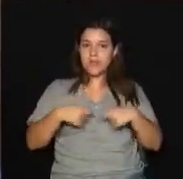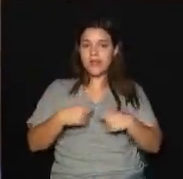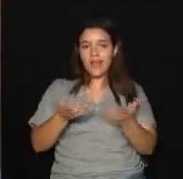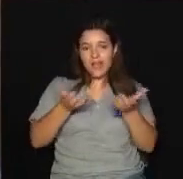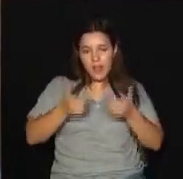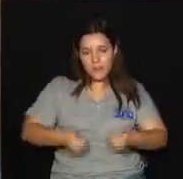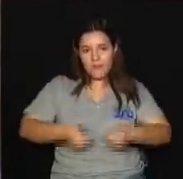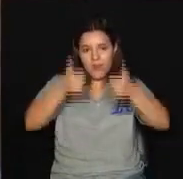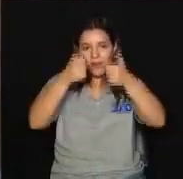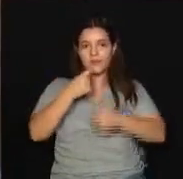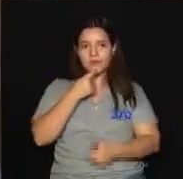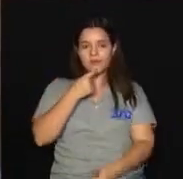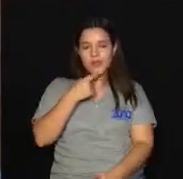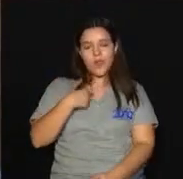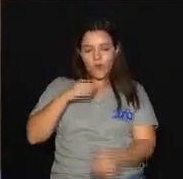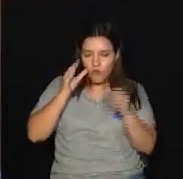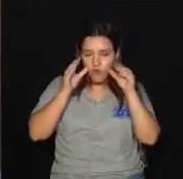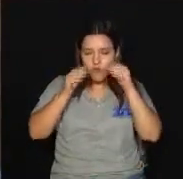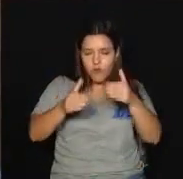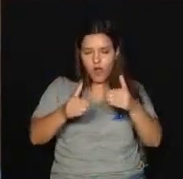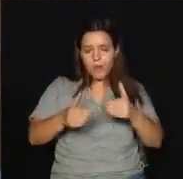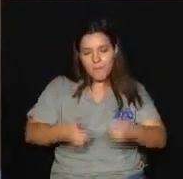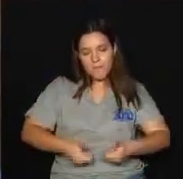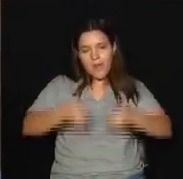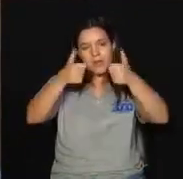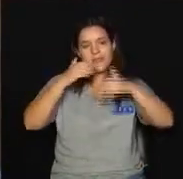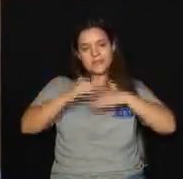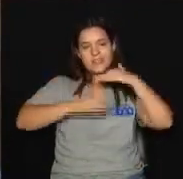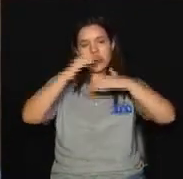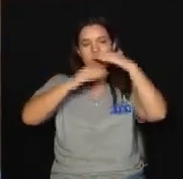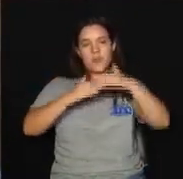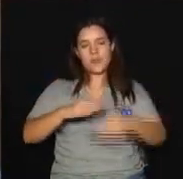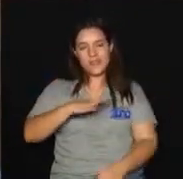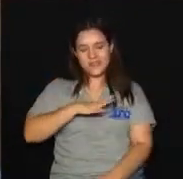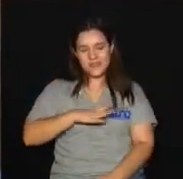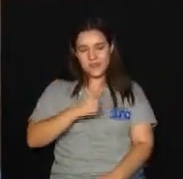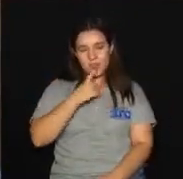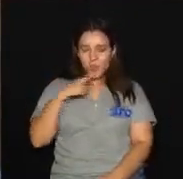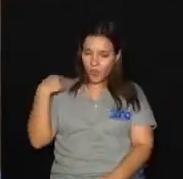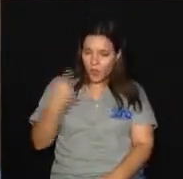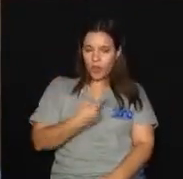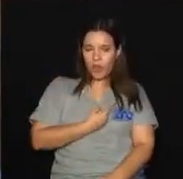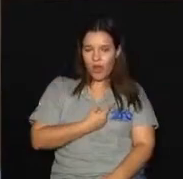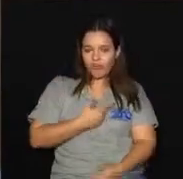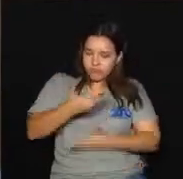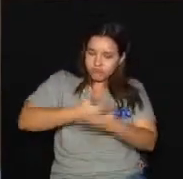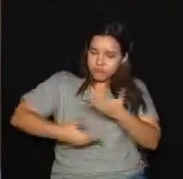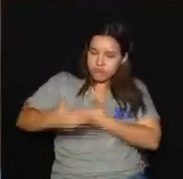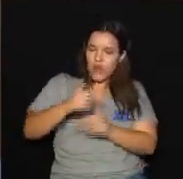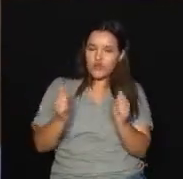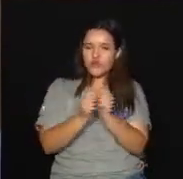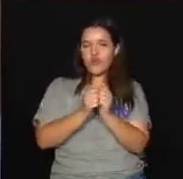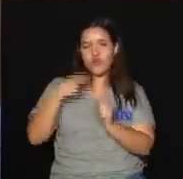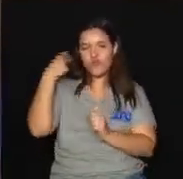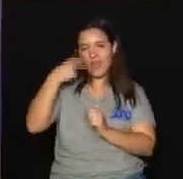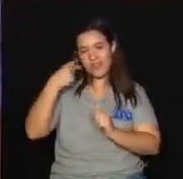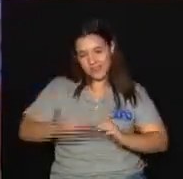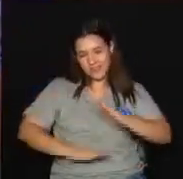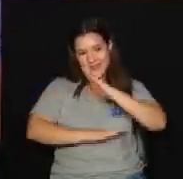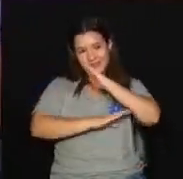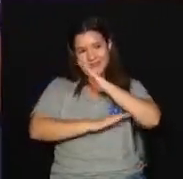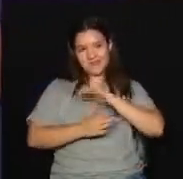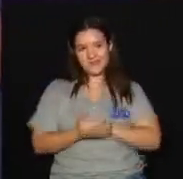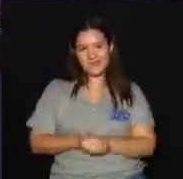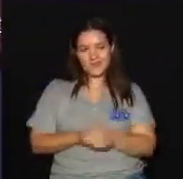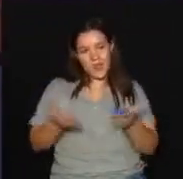de Campinas. E é com esse diálogo, buscando o bem, buscando o desenvolvimento da cidade de Campinas, que nós vamos dialogar com a Câmara. Gabriel, então fica aqui